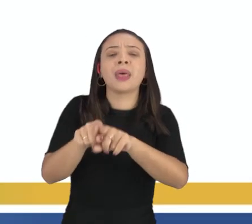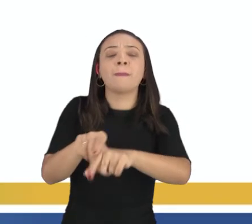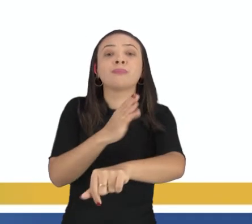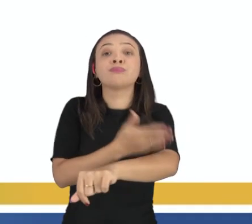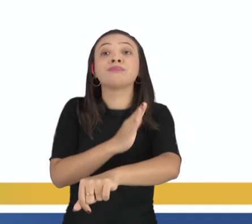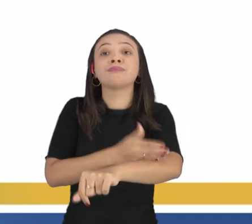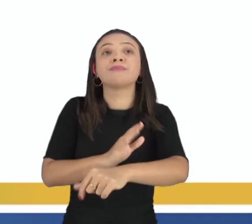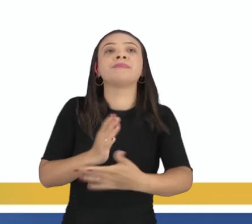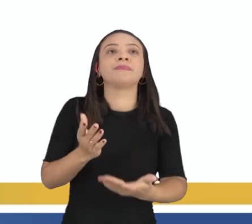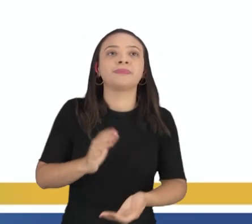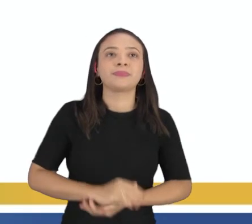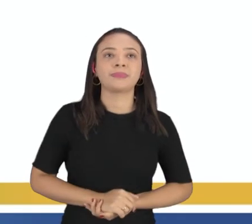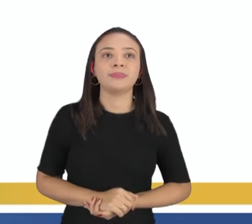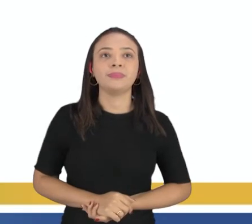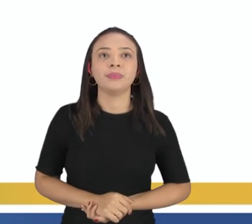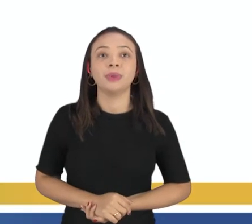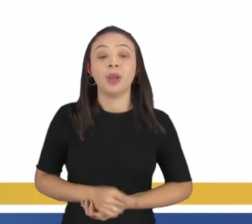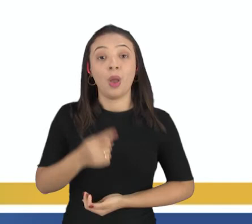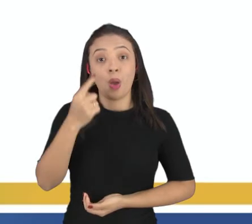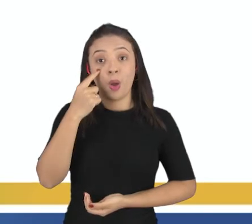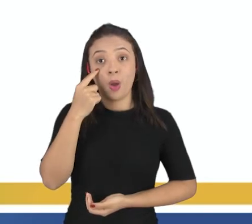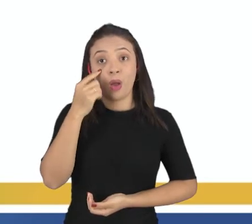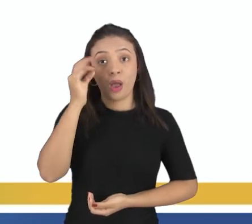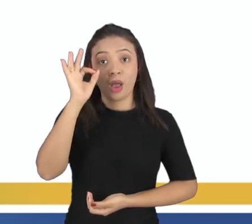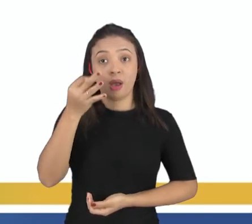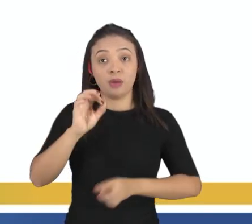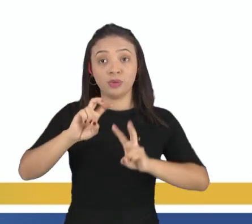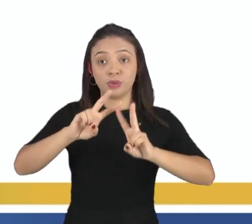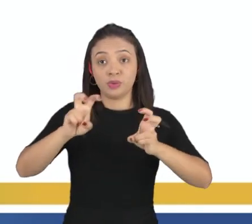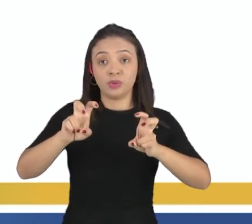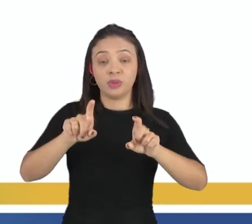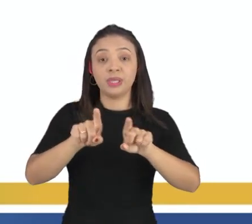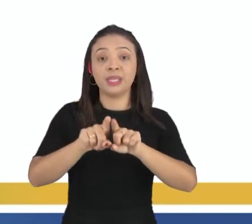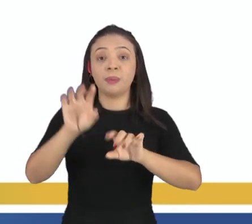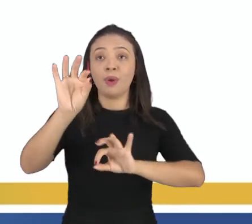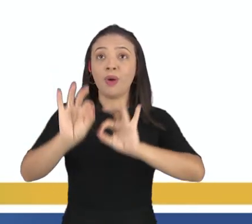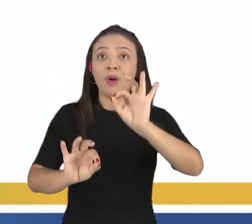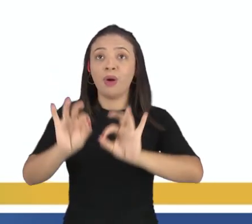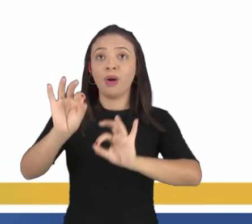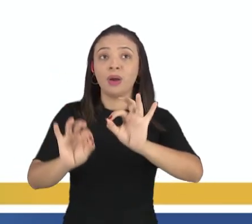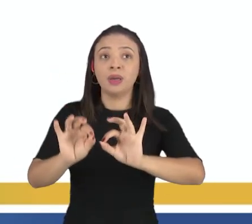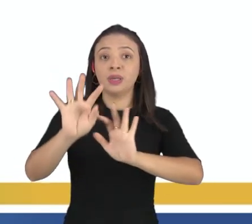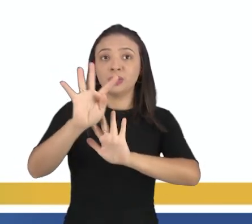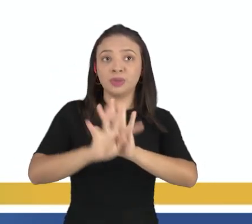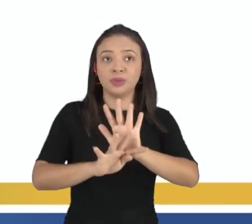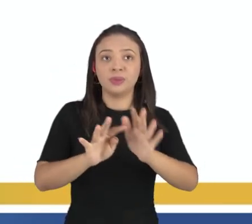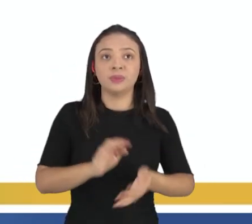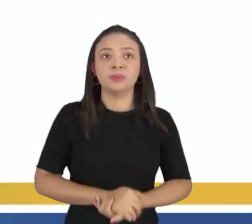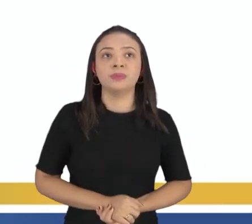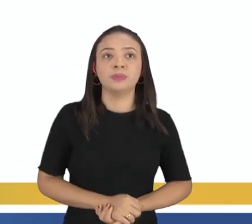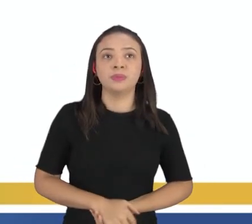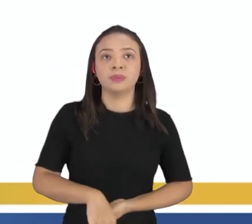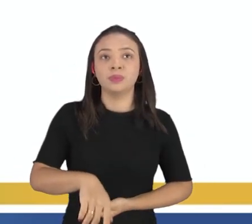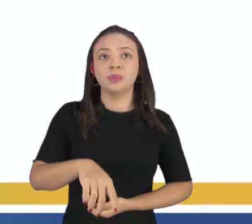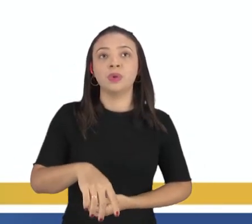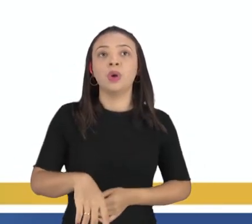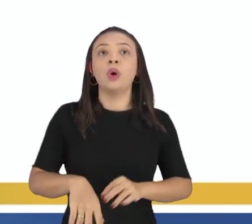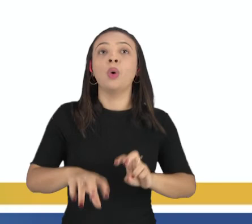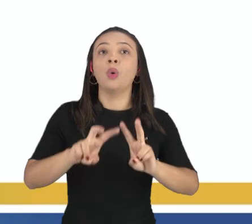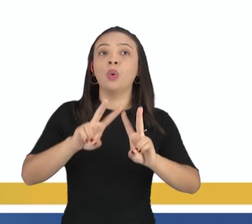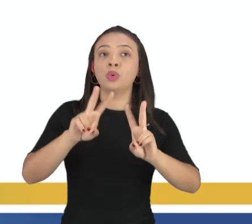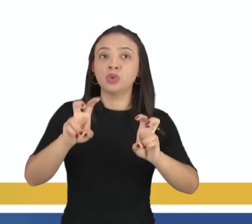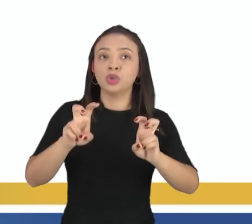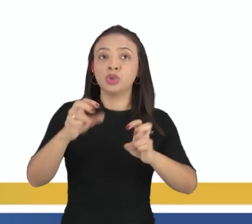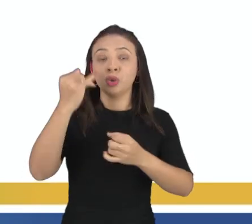Pergunta: considere as afirmações em torno do tema e do plano de organização do texto. Ele vai falar do título,